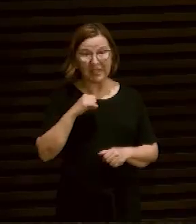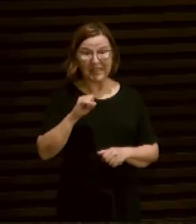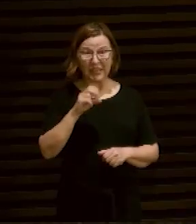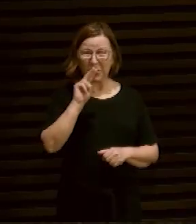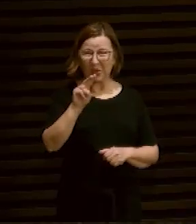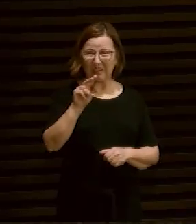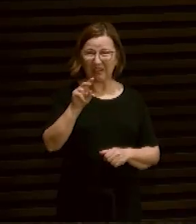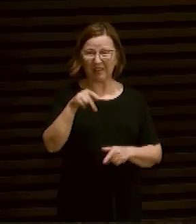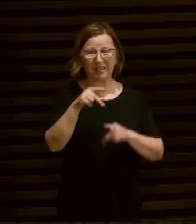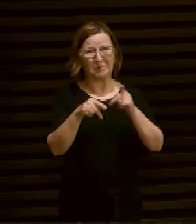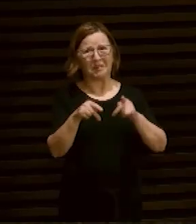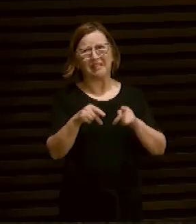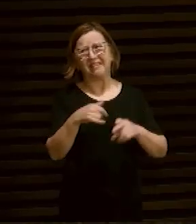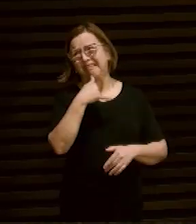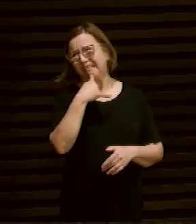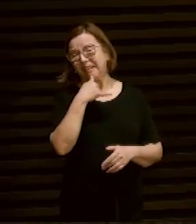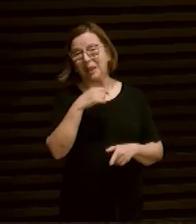eu olho para Jesus,